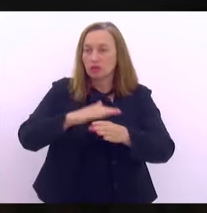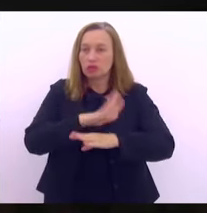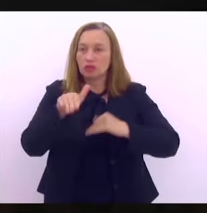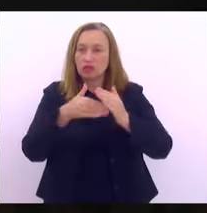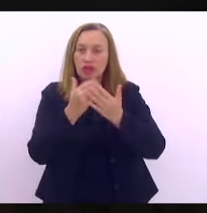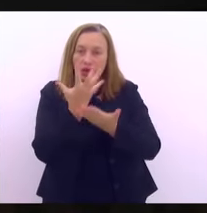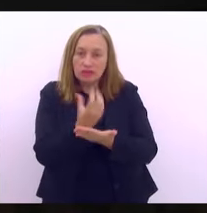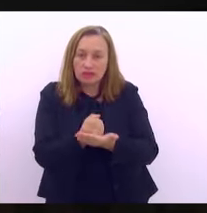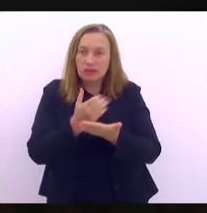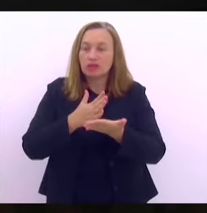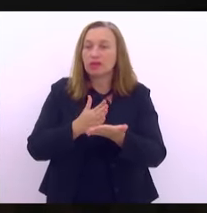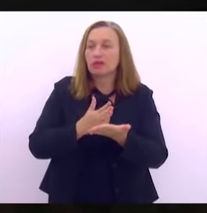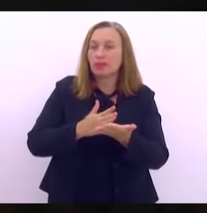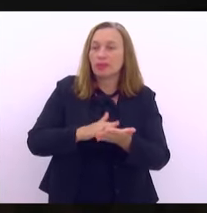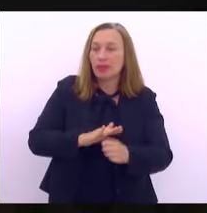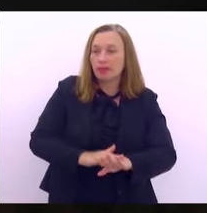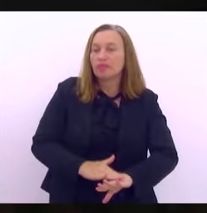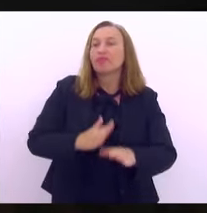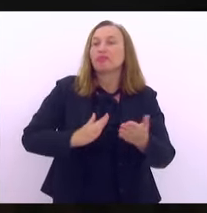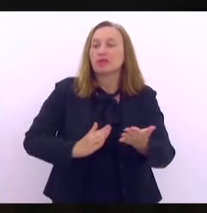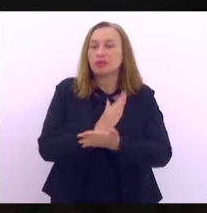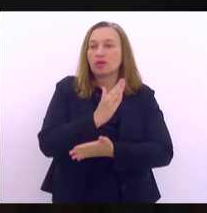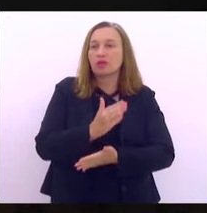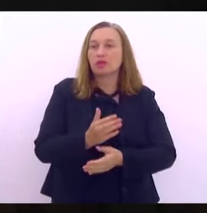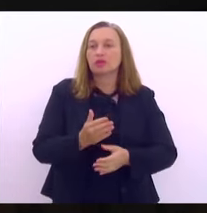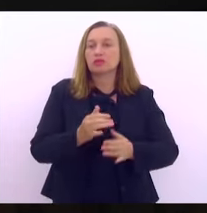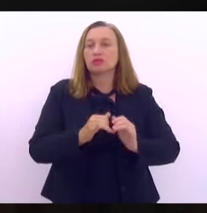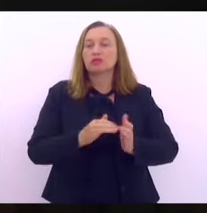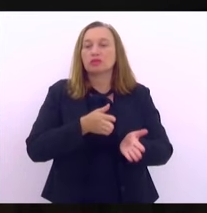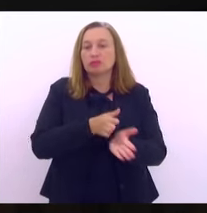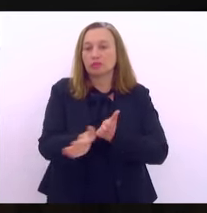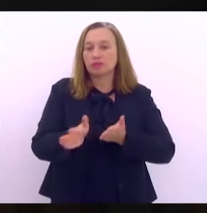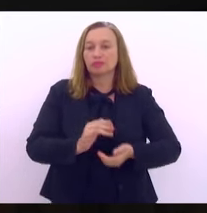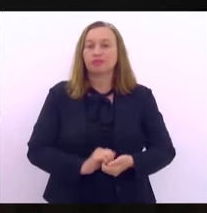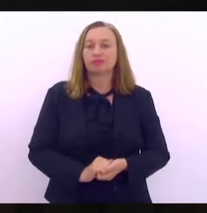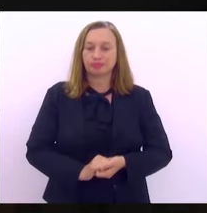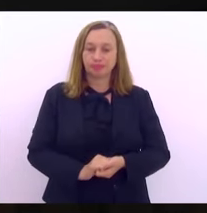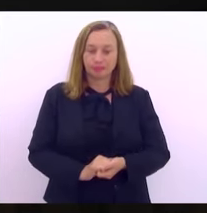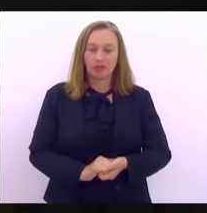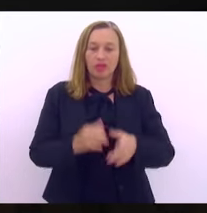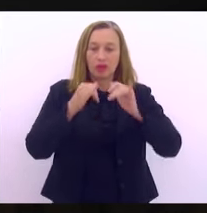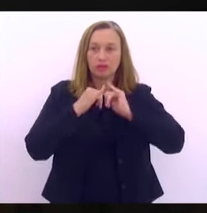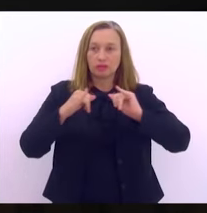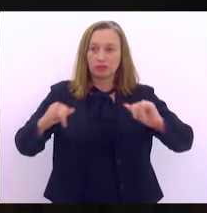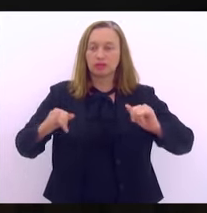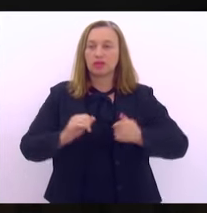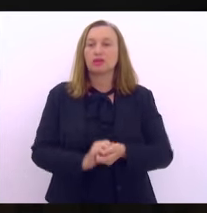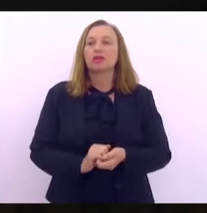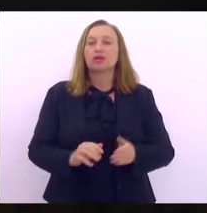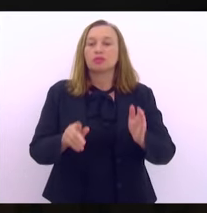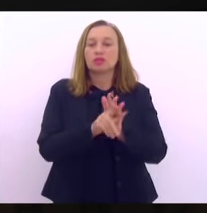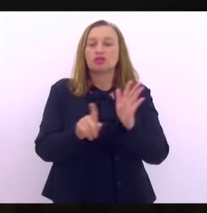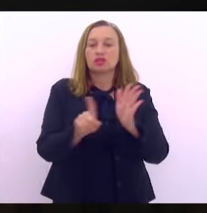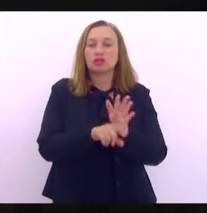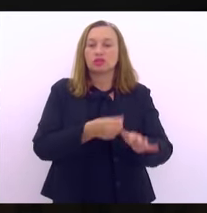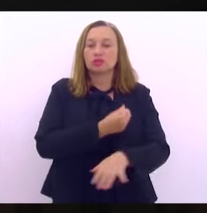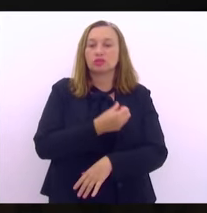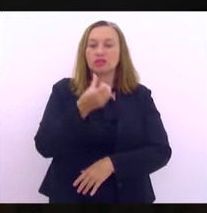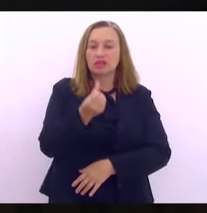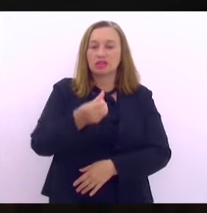senhores que aprovam permaneçam como estão. Aprovado, vai autógrafo. Anuncio projeto de lei número